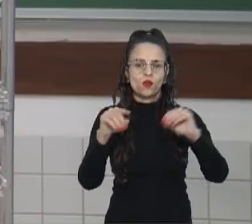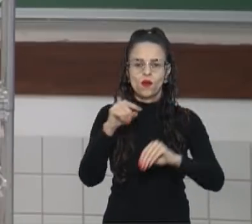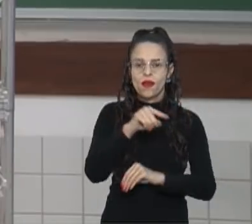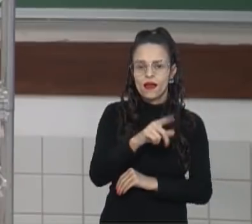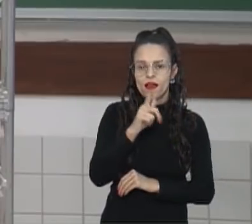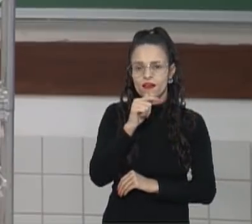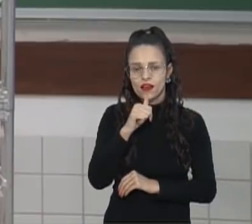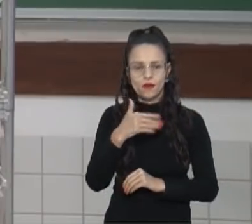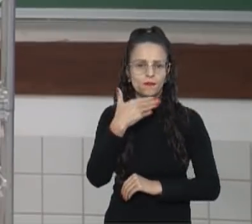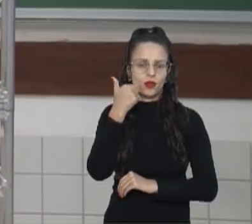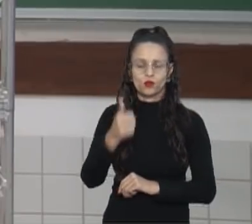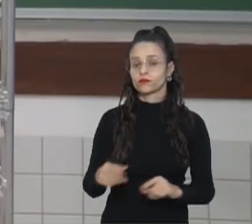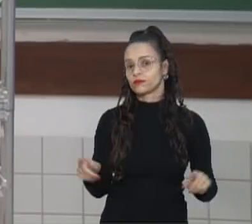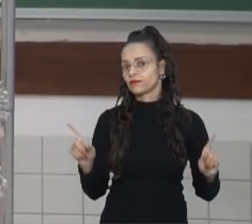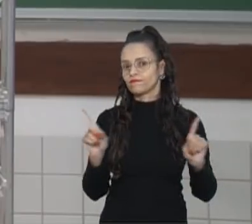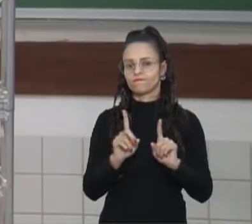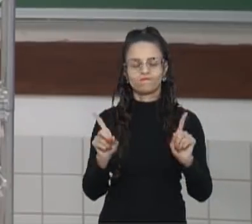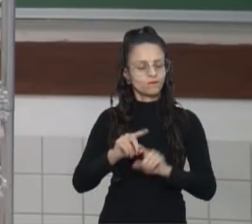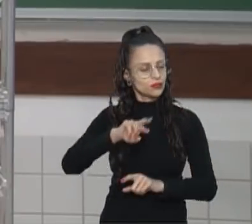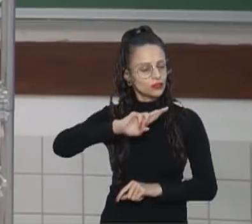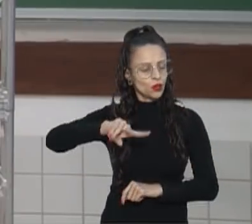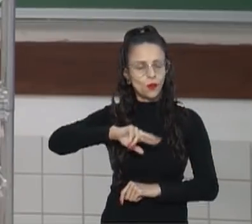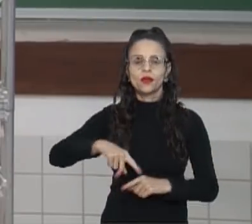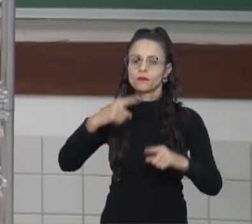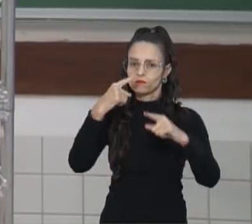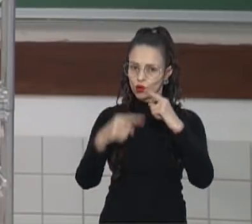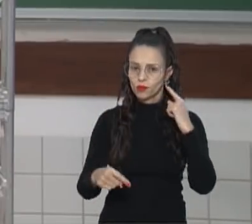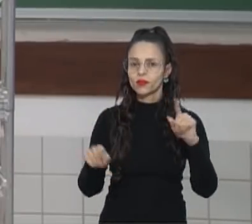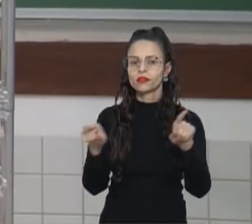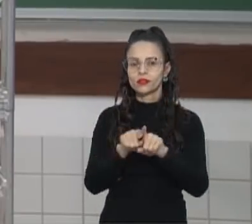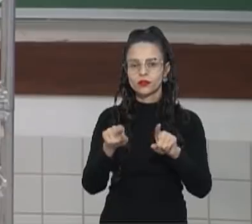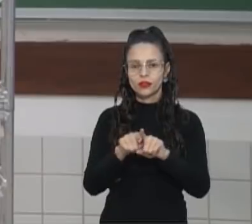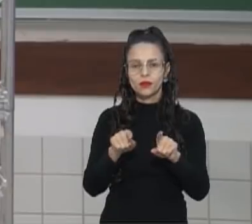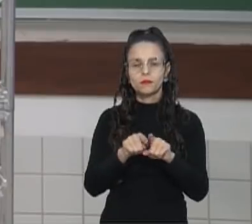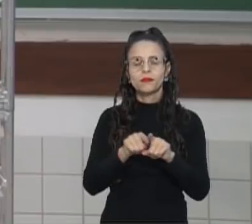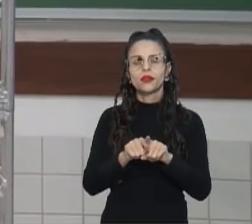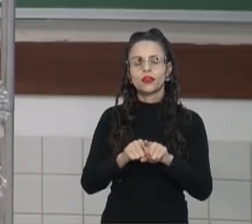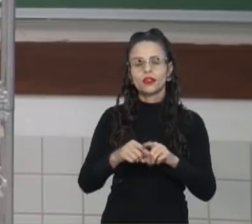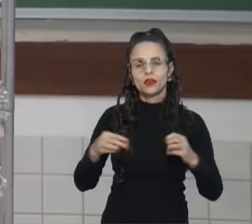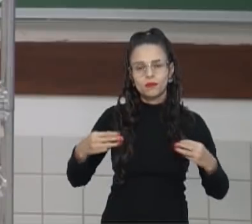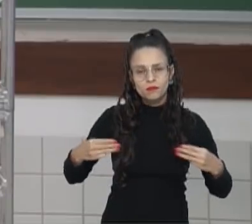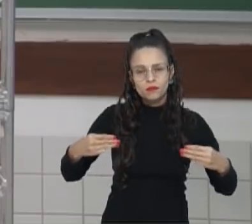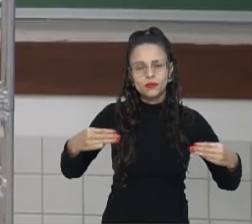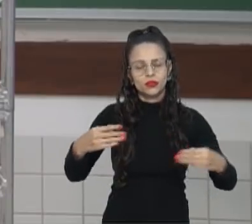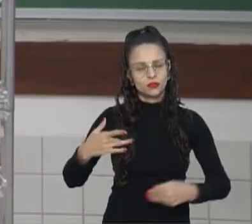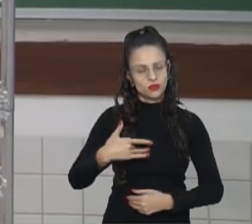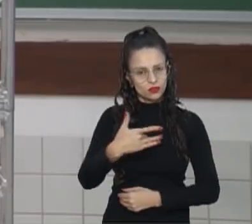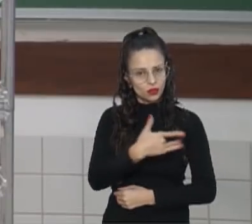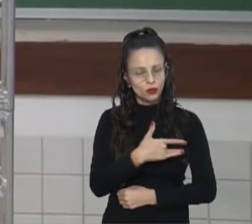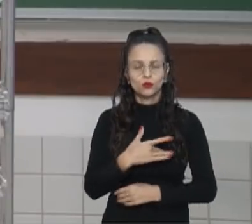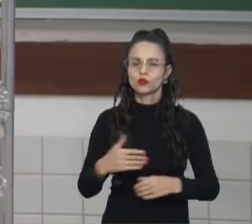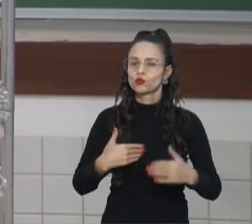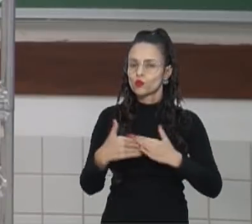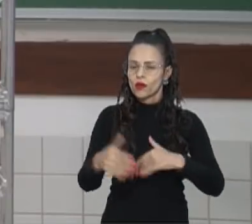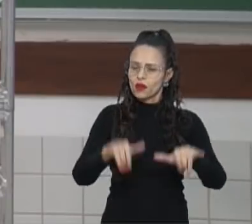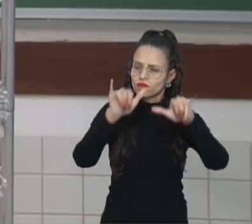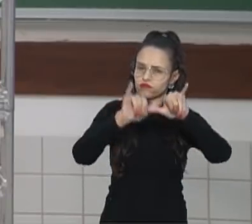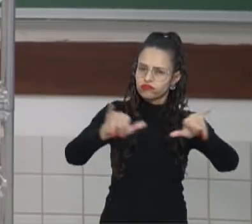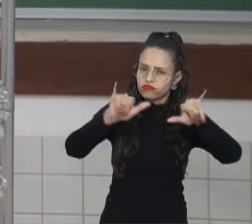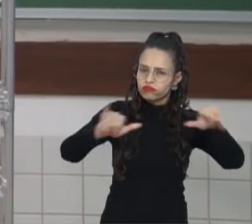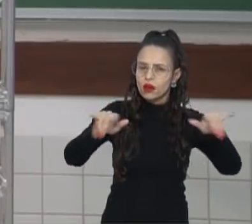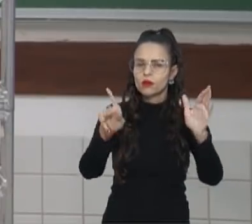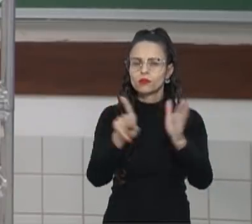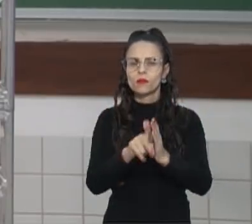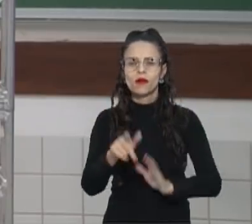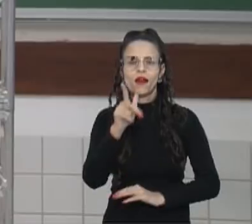seria mais eficiente. Não é. Inclusive foi proibido pelo Ministério da Saúde e a Agência de Vigilância Sanitária qualquer propaganda das